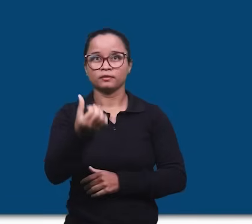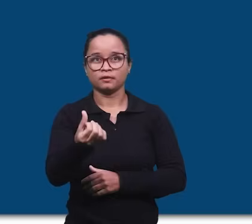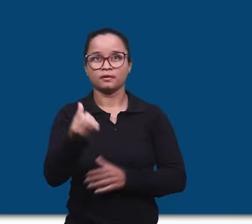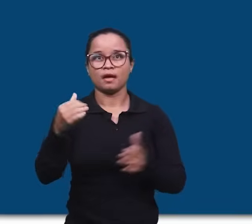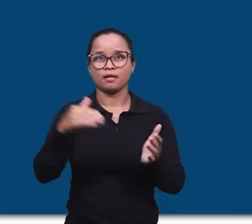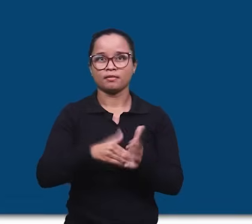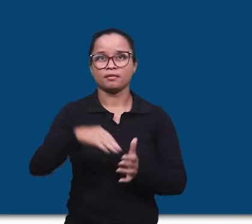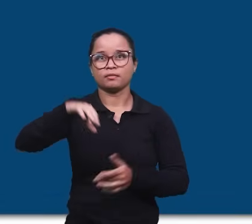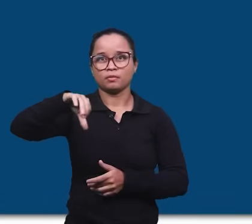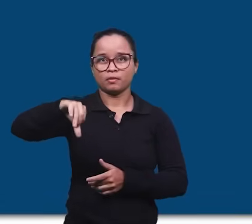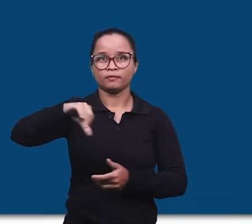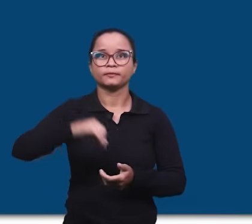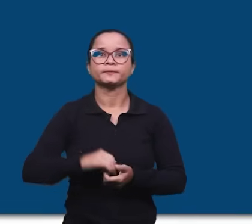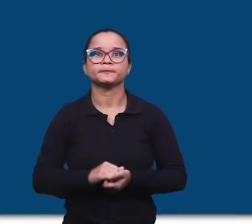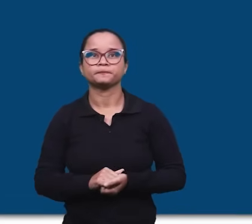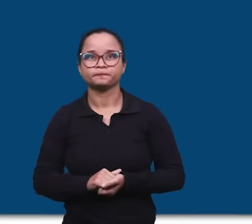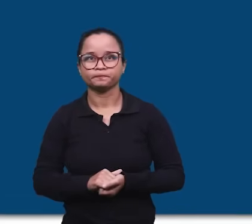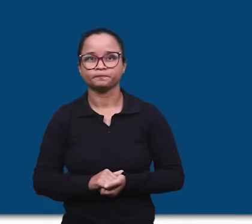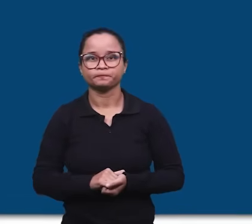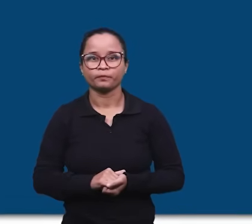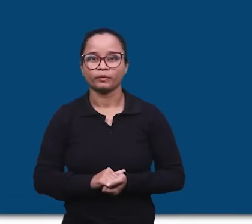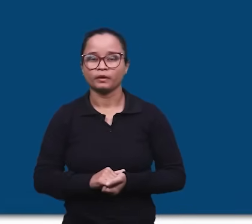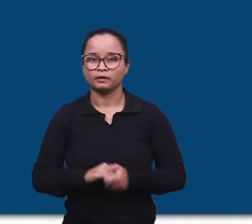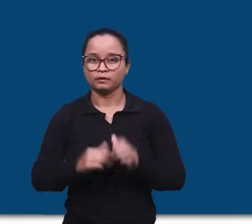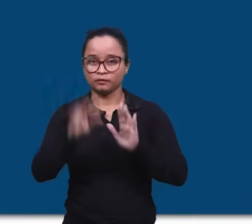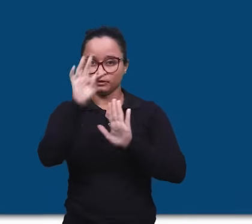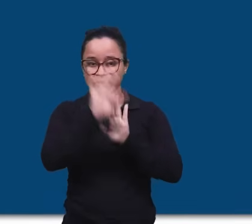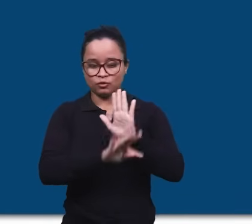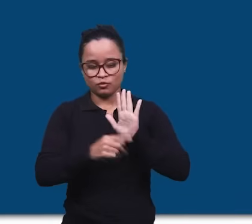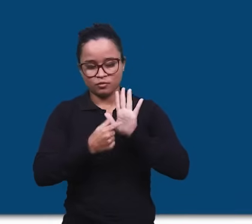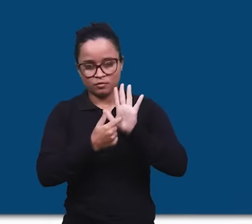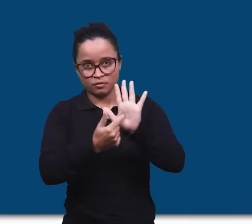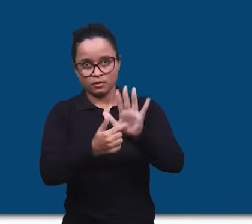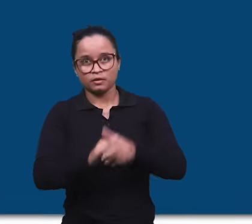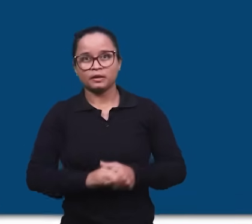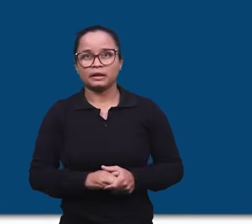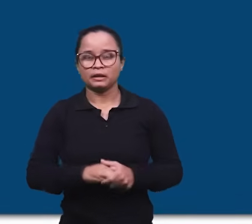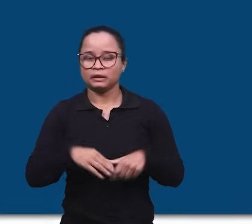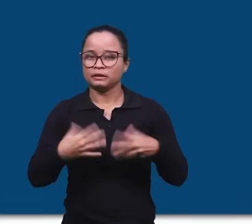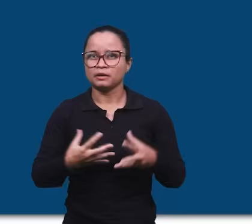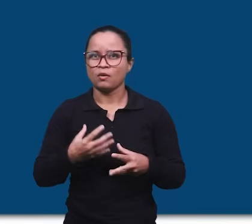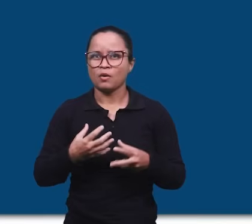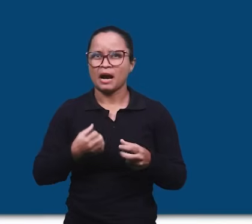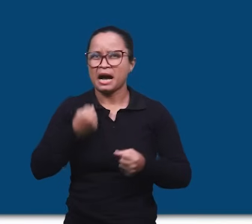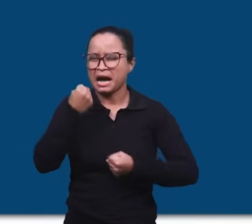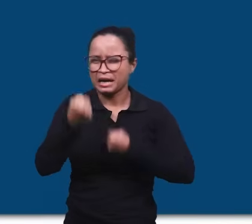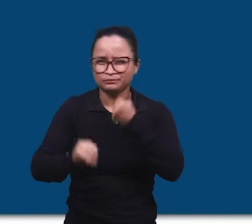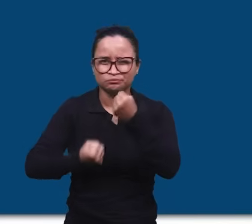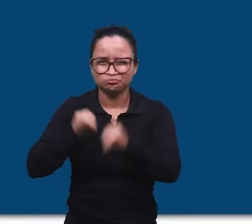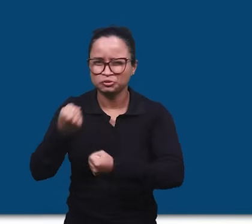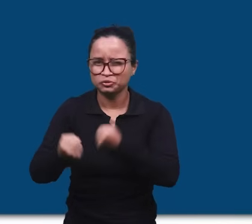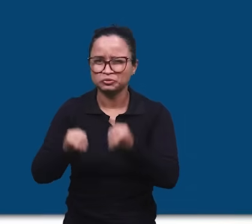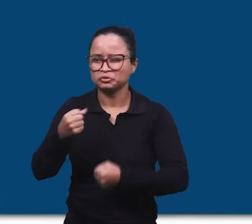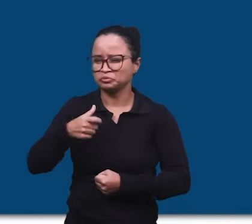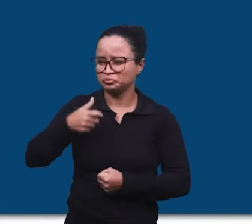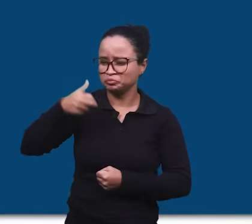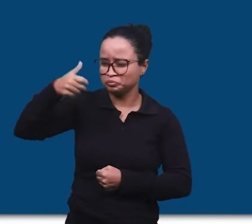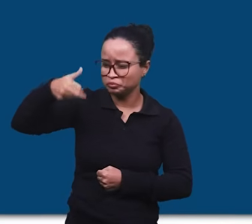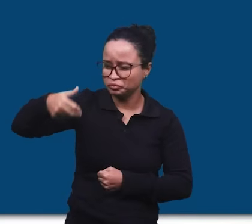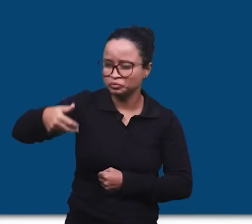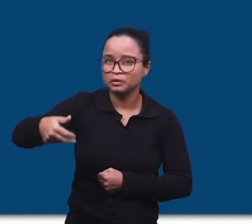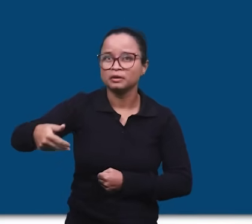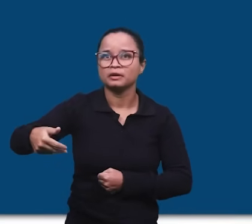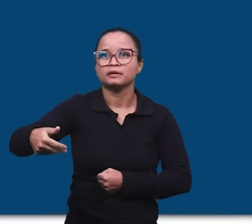9. A palavra do Senhor diz assim: E apressando-se, desceu e recebeu